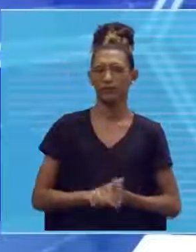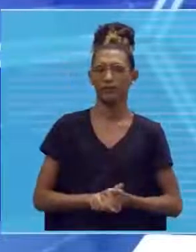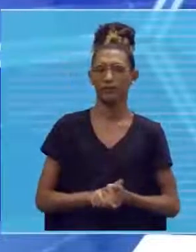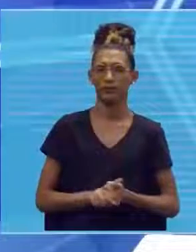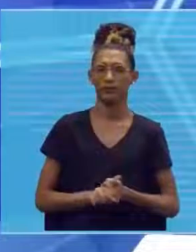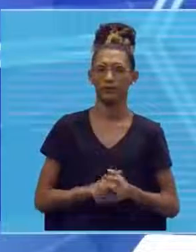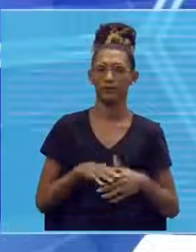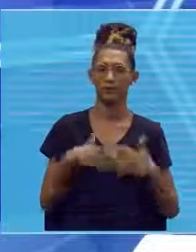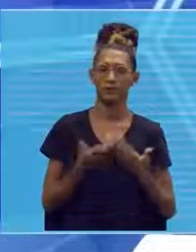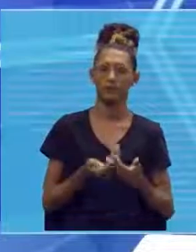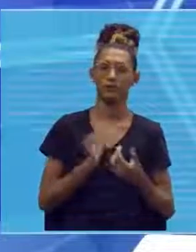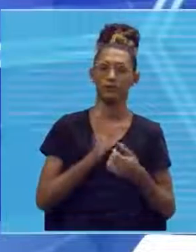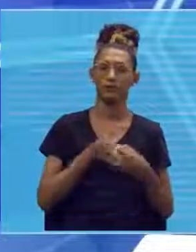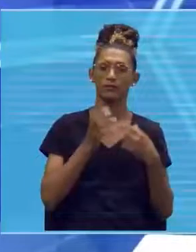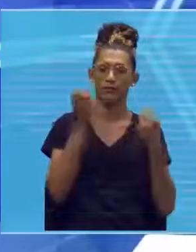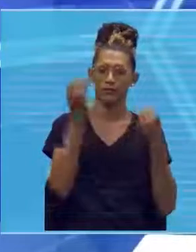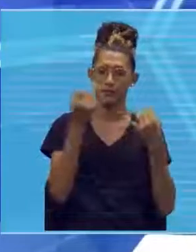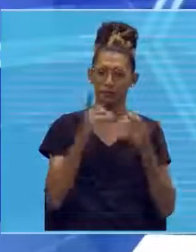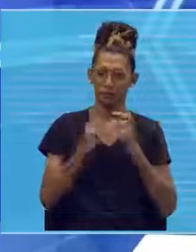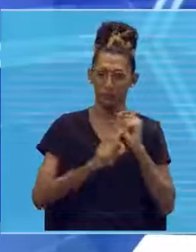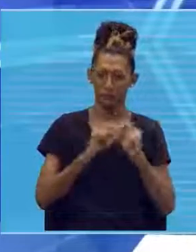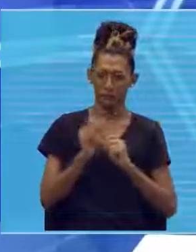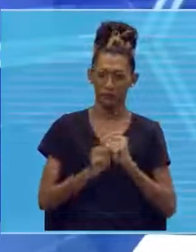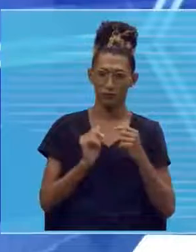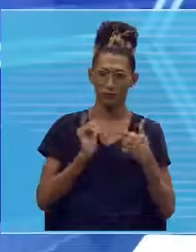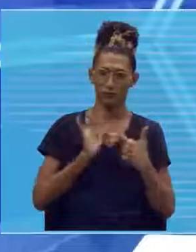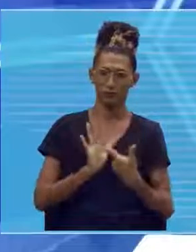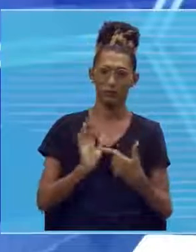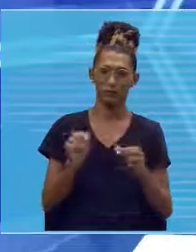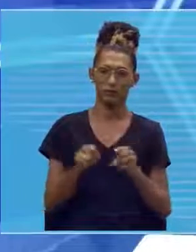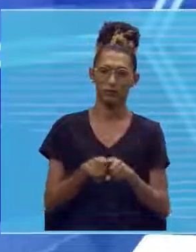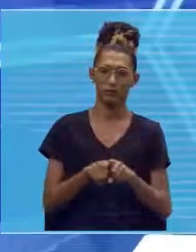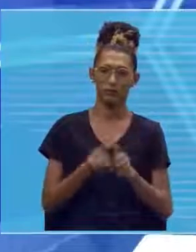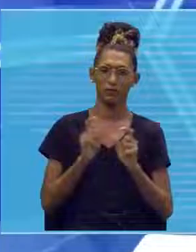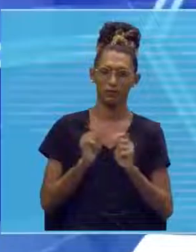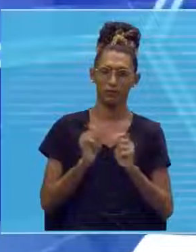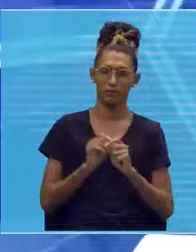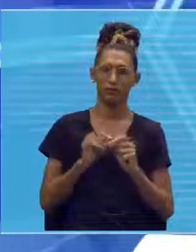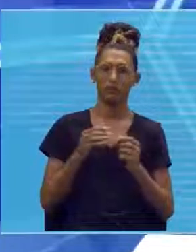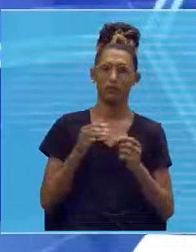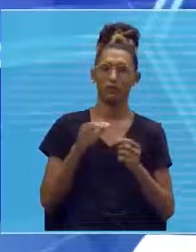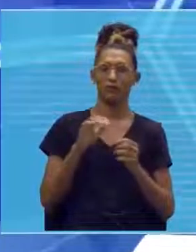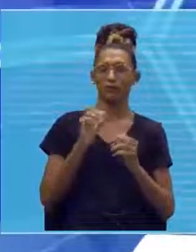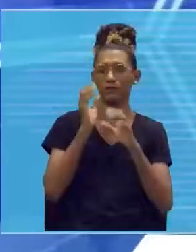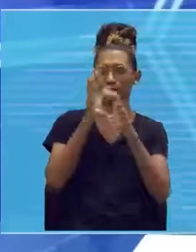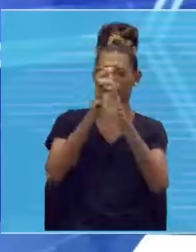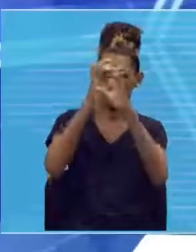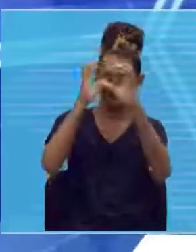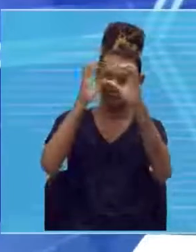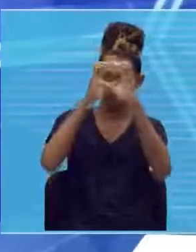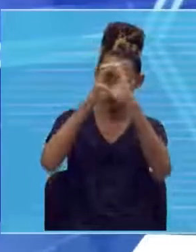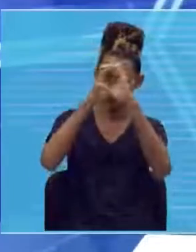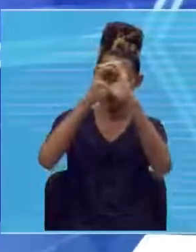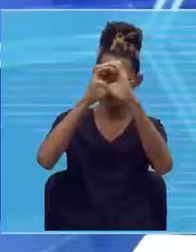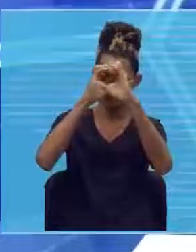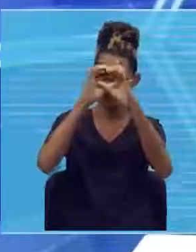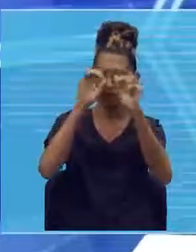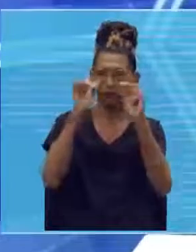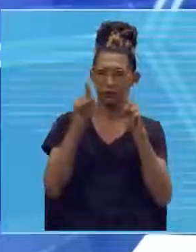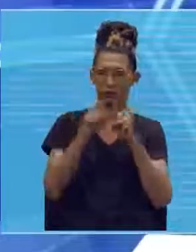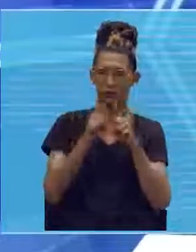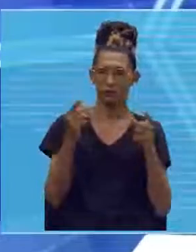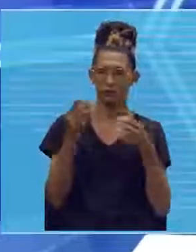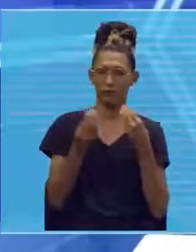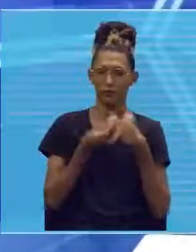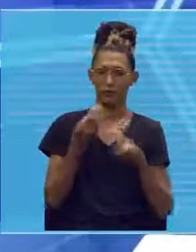né a gente falou agora a pouco trazendo de novo para as questões da astronomia sobre o Cinturão de Orion mas a minha avó